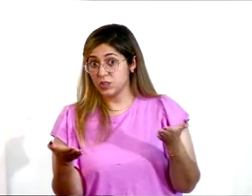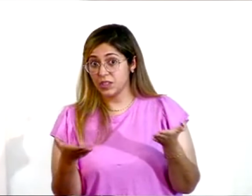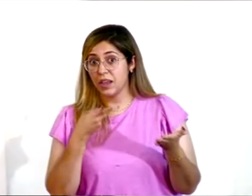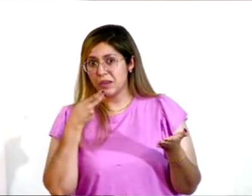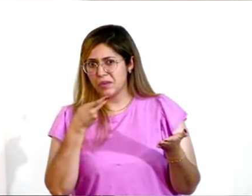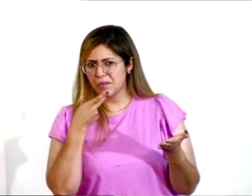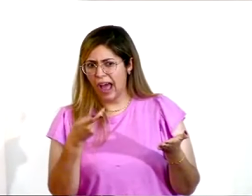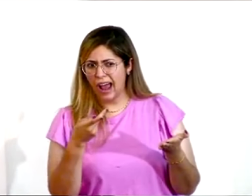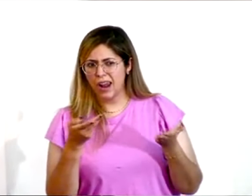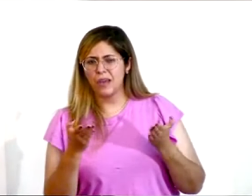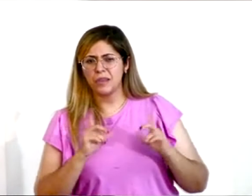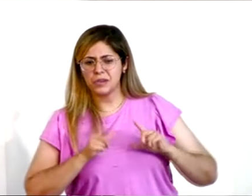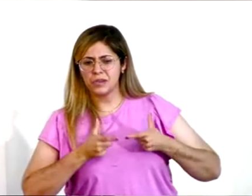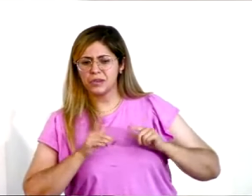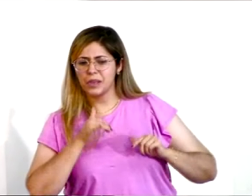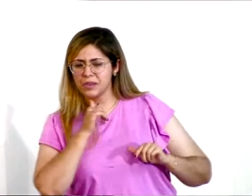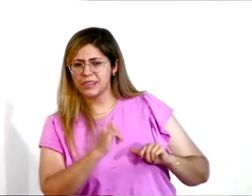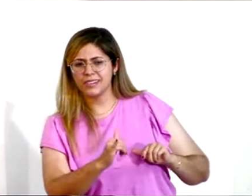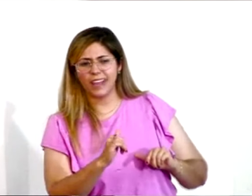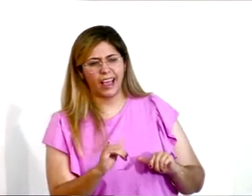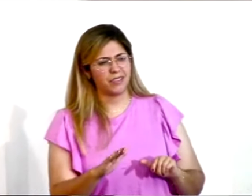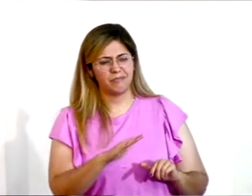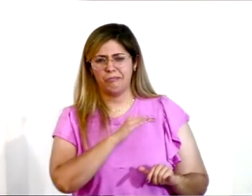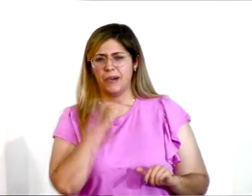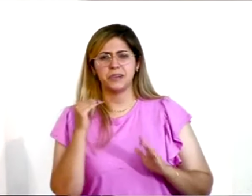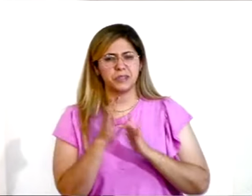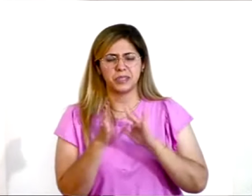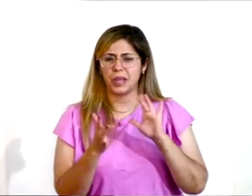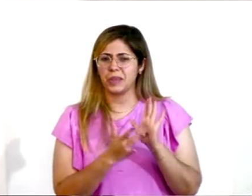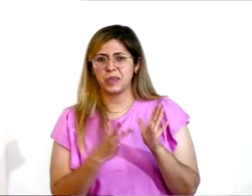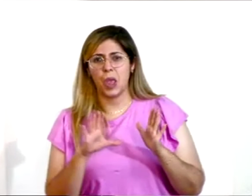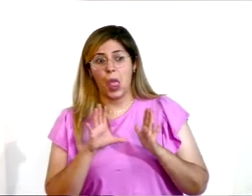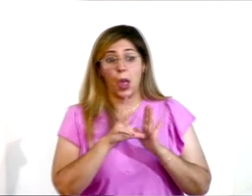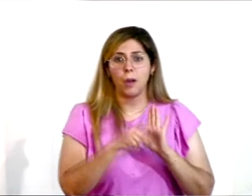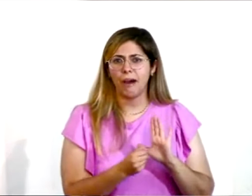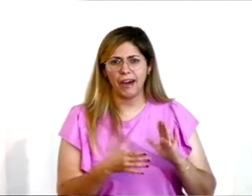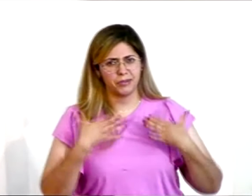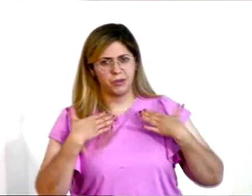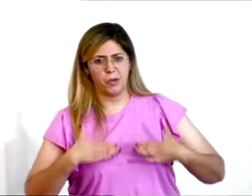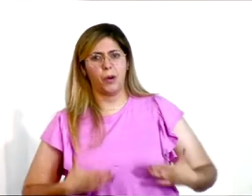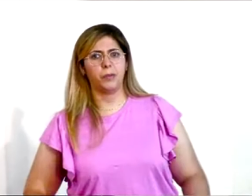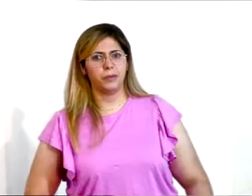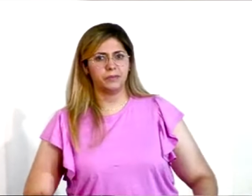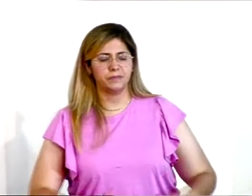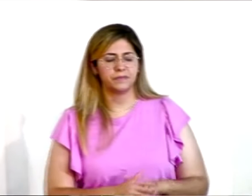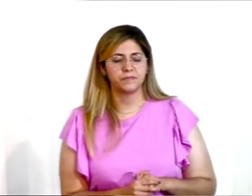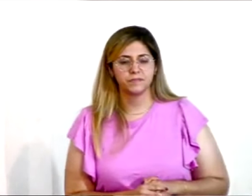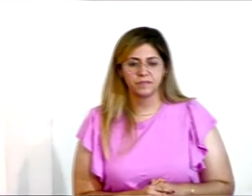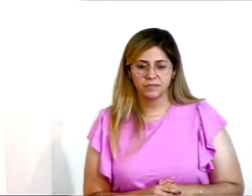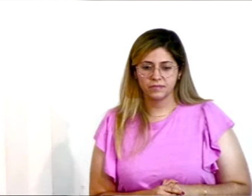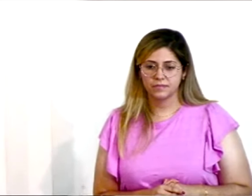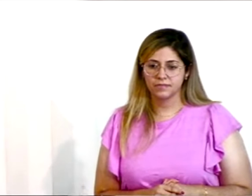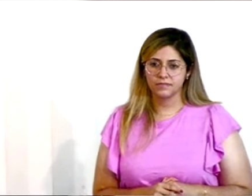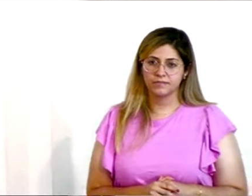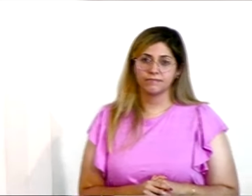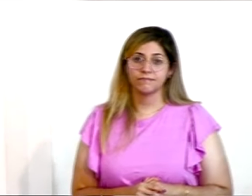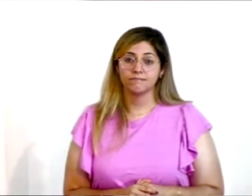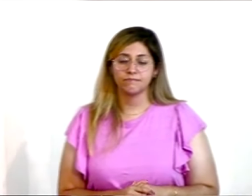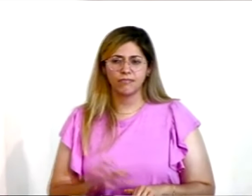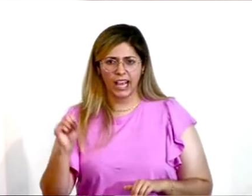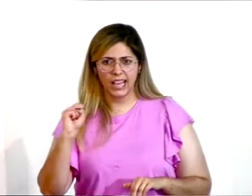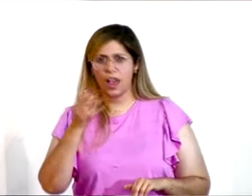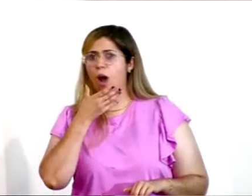Roubaram o corpo. Eu estou entre os que acham que romanos estão certos. Assim é Saulo. Essa é a